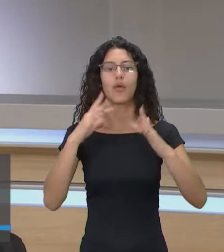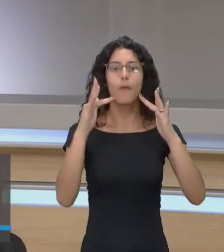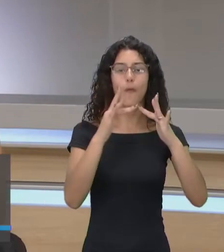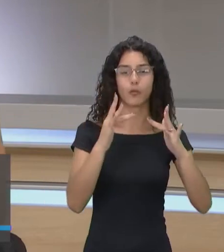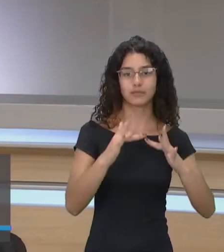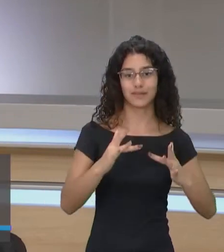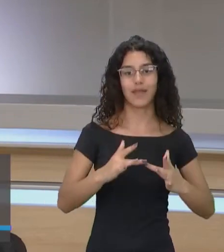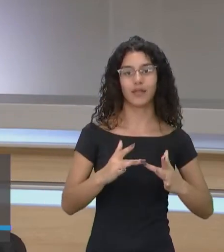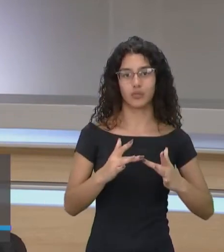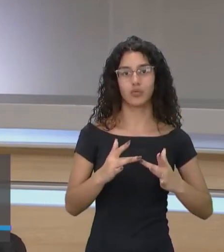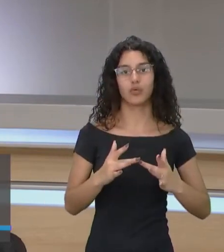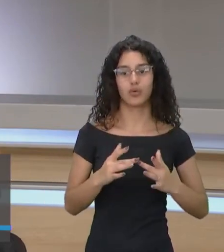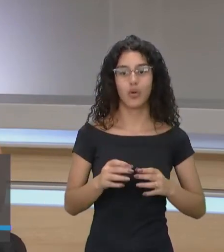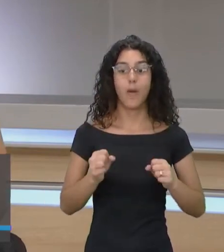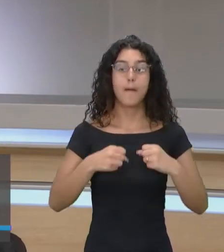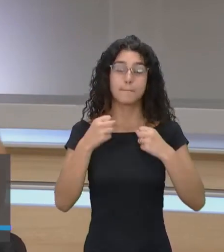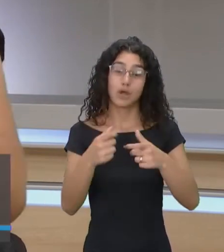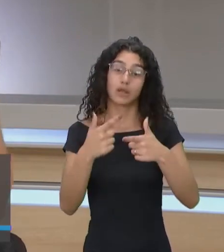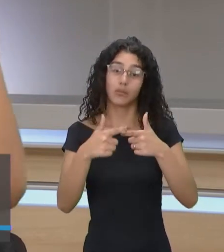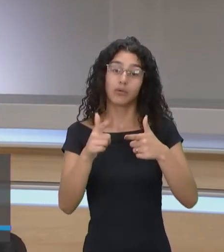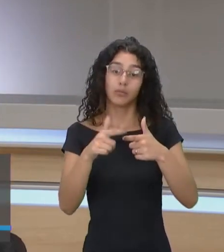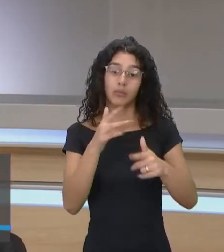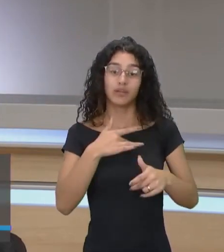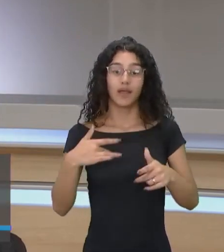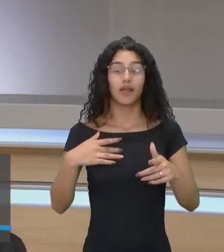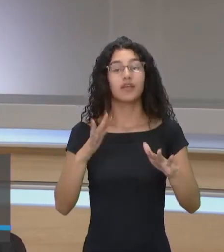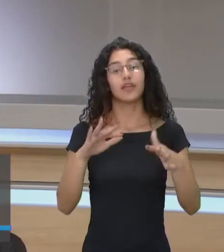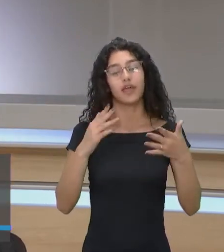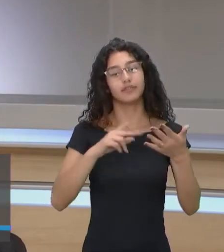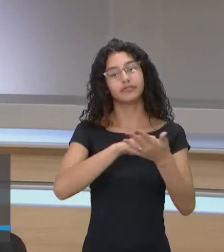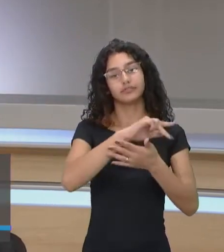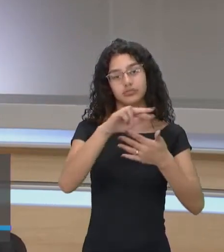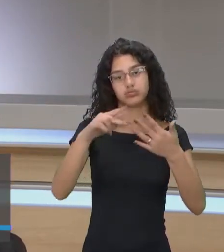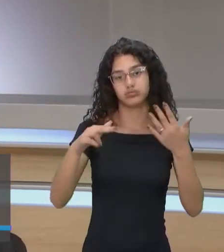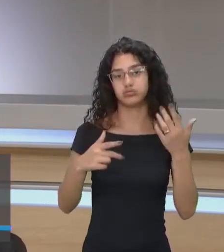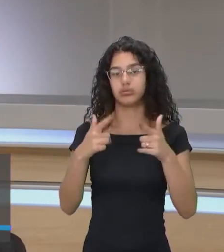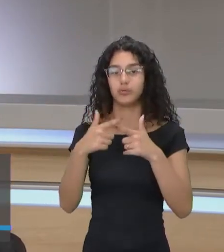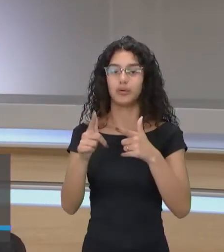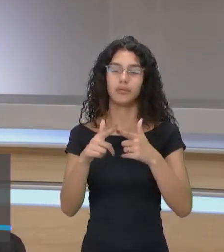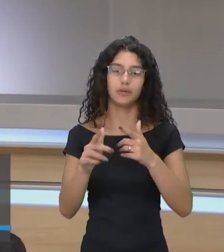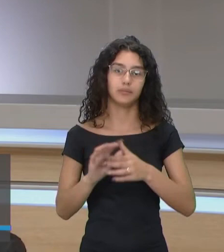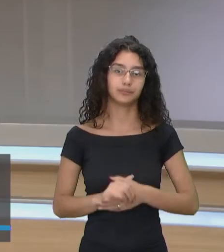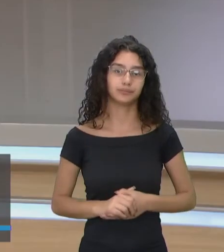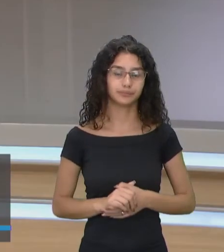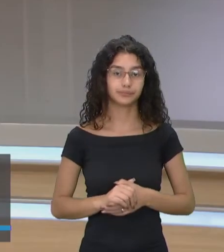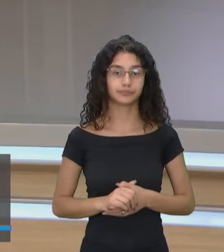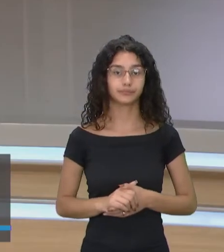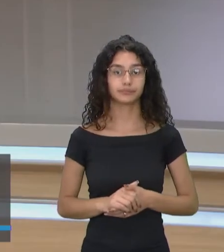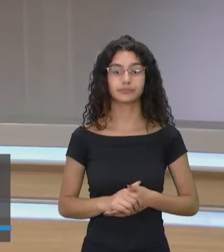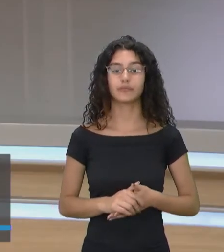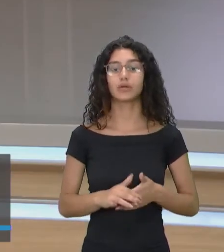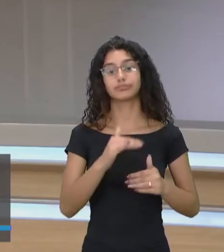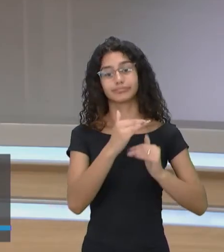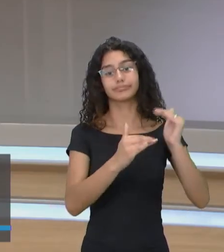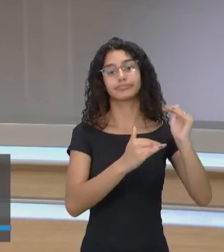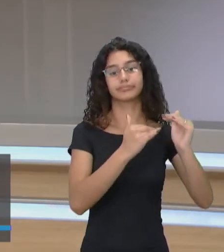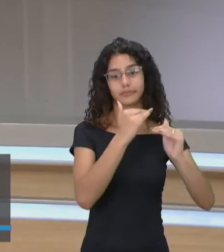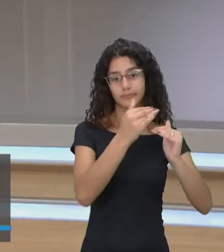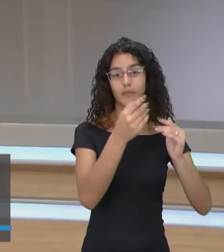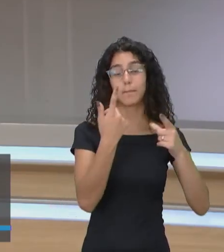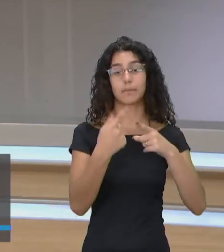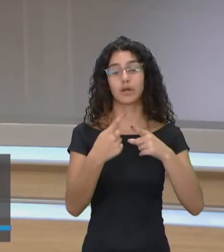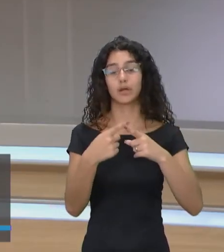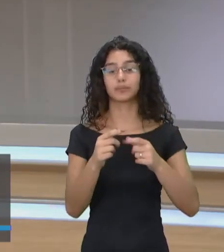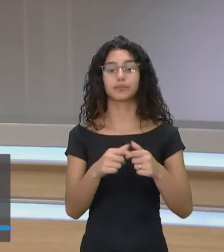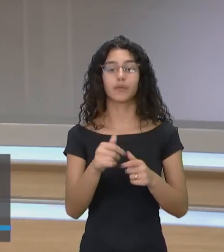em contato com aquilo, acabe se contaminando e aí vai gerando contaminação para outras pessoas, enfim. E uma consequência leva a outra, porque, por